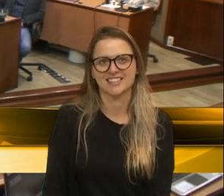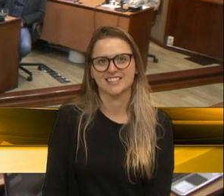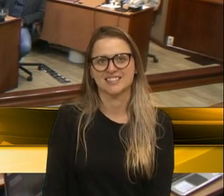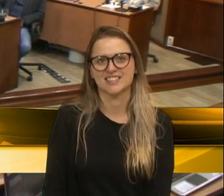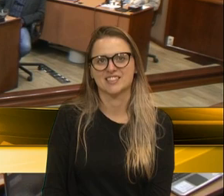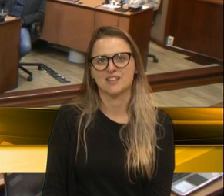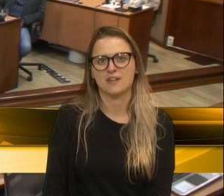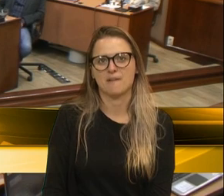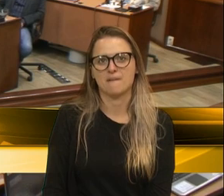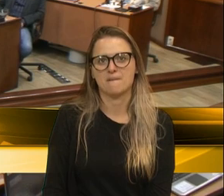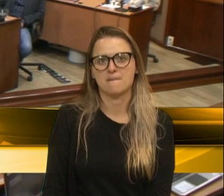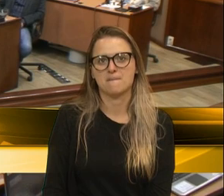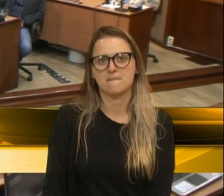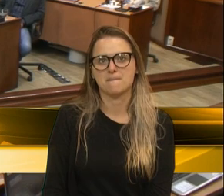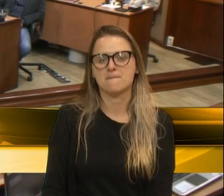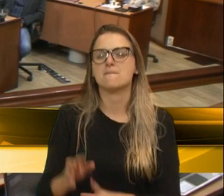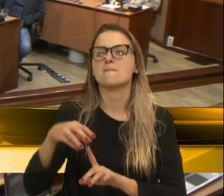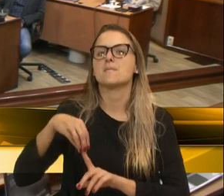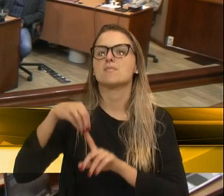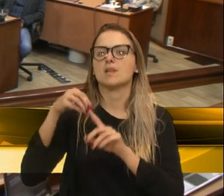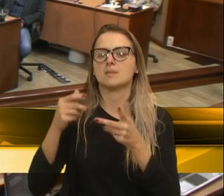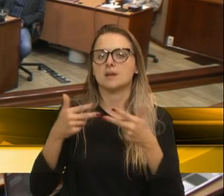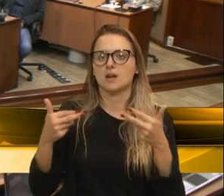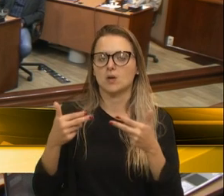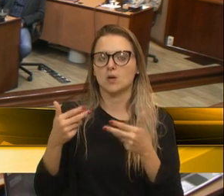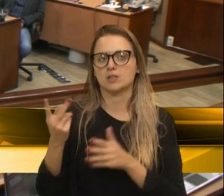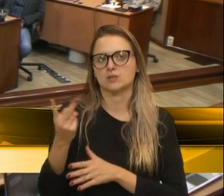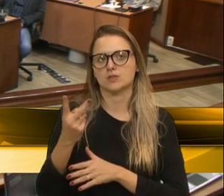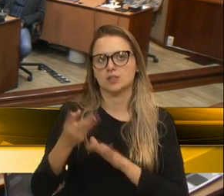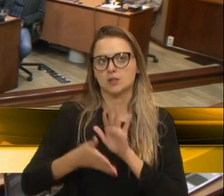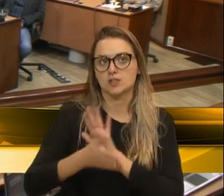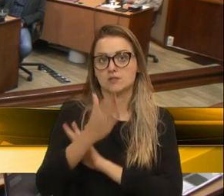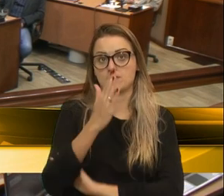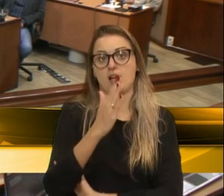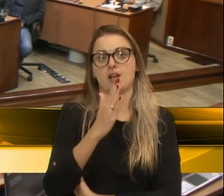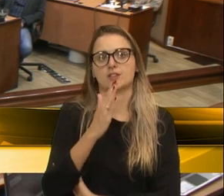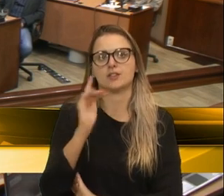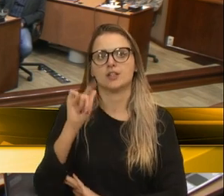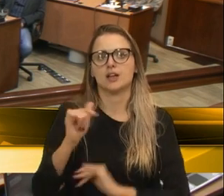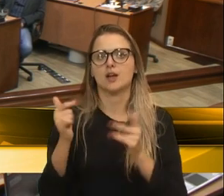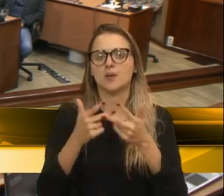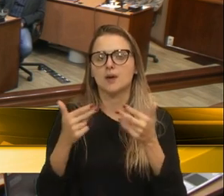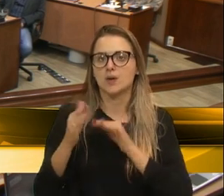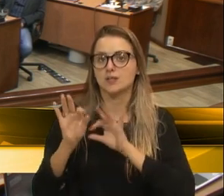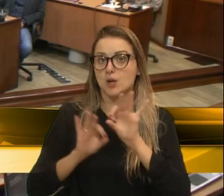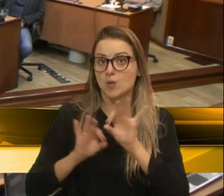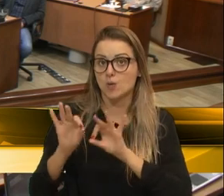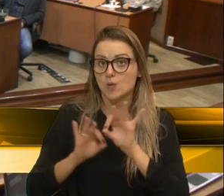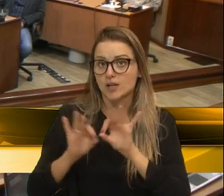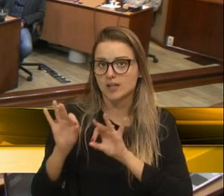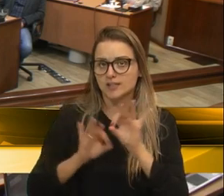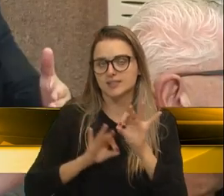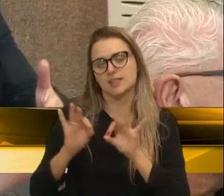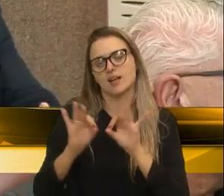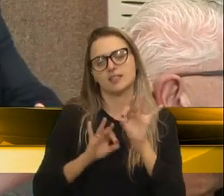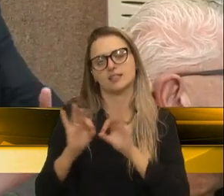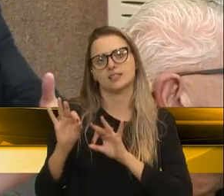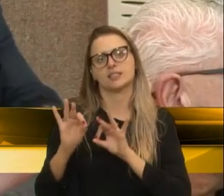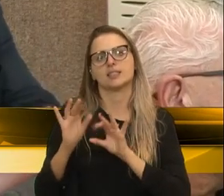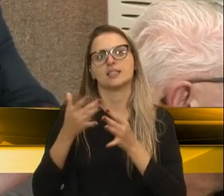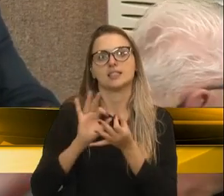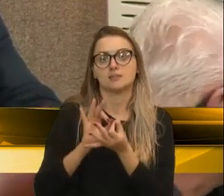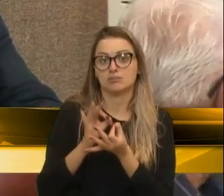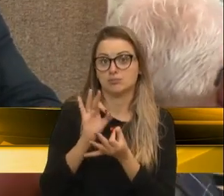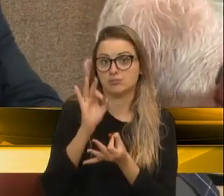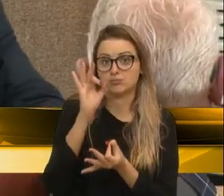Mas acho que o principal da ida de vocês a Brasília é porque é uma situação organizada, é com uma agenda extensa,